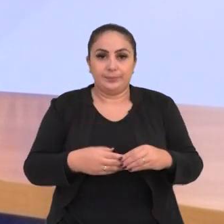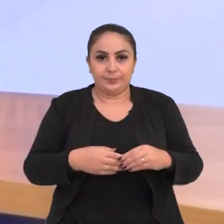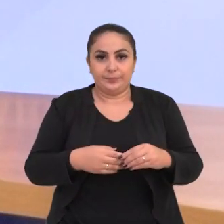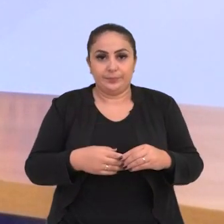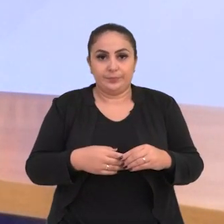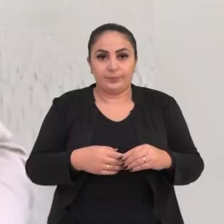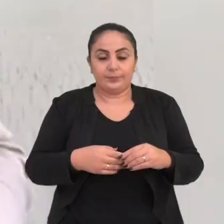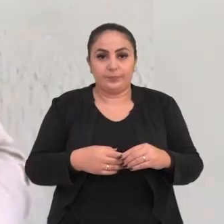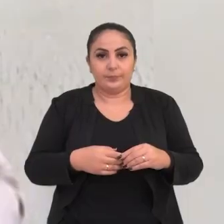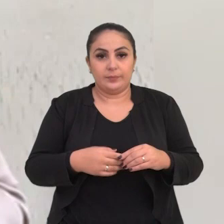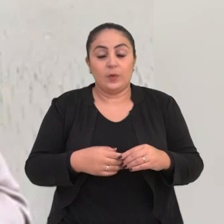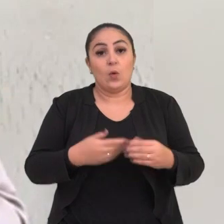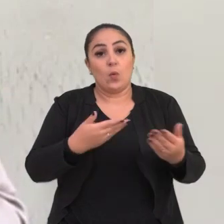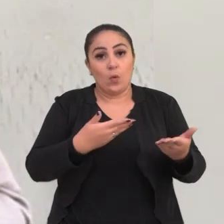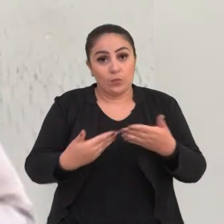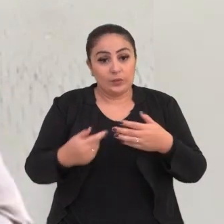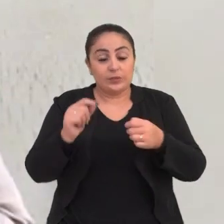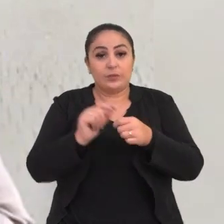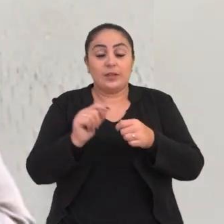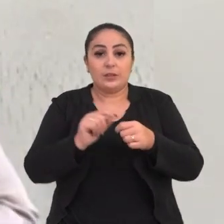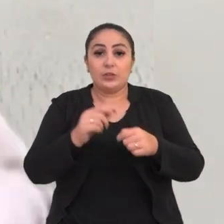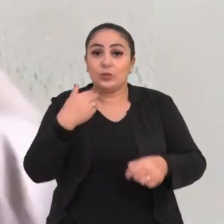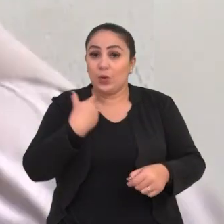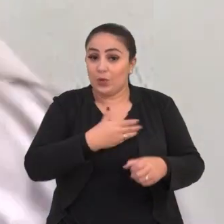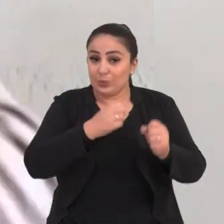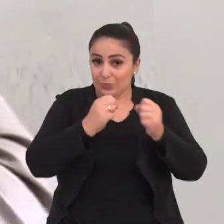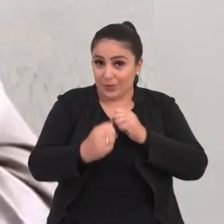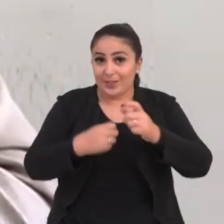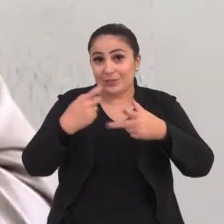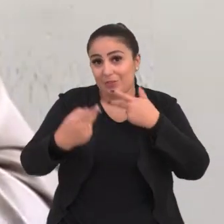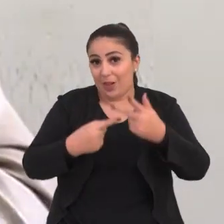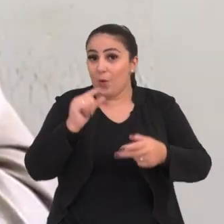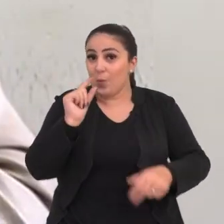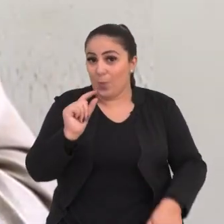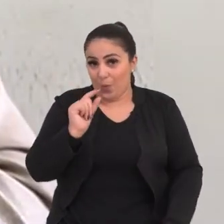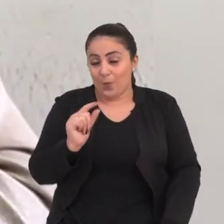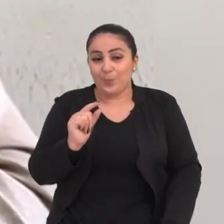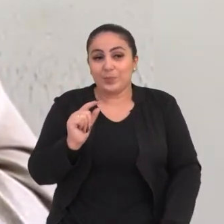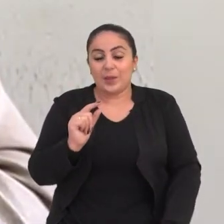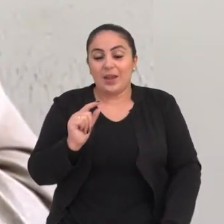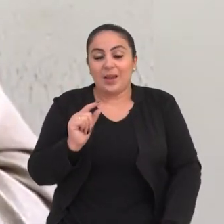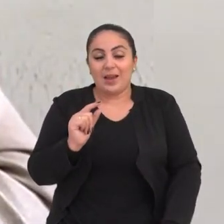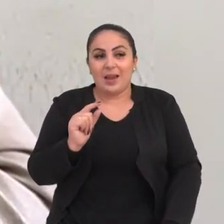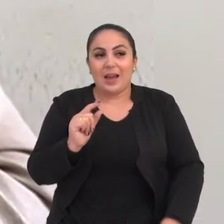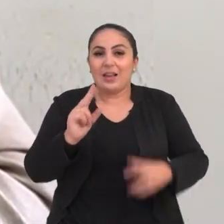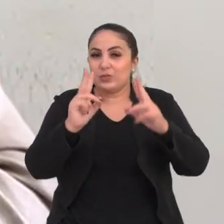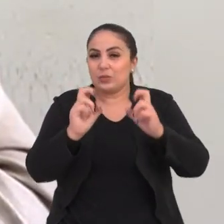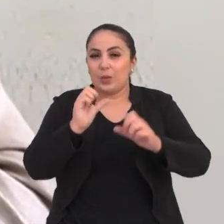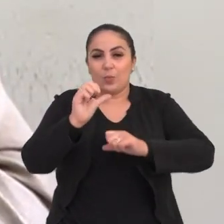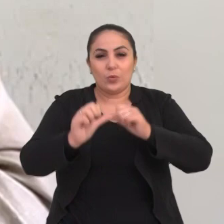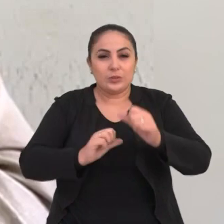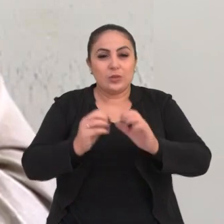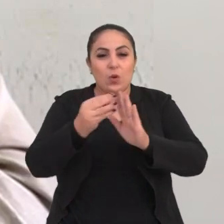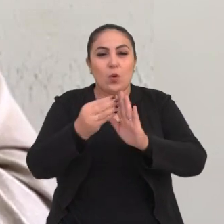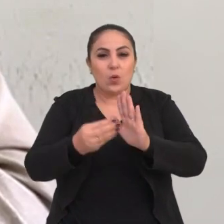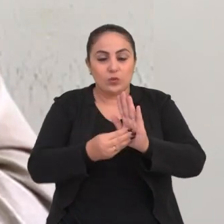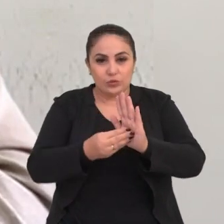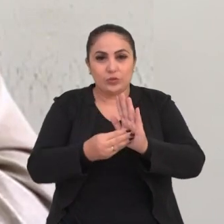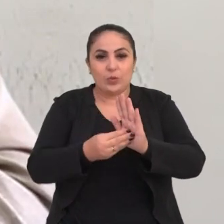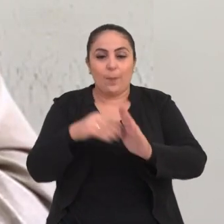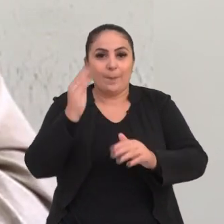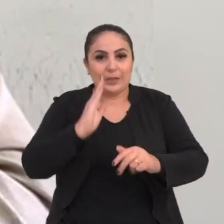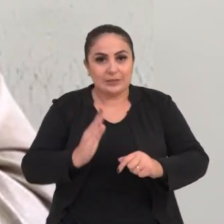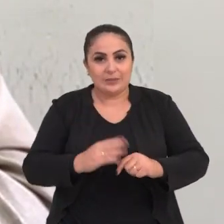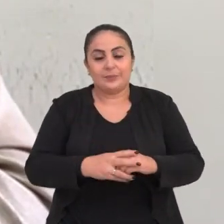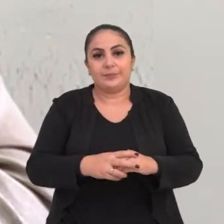principais. O convite foi feito para que nós pudéssemos falar um pouquinho sobre a alteração do Código de